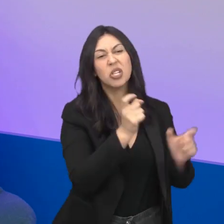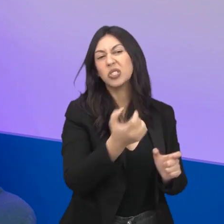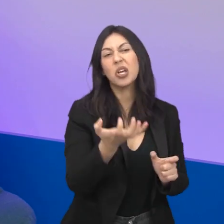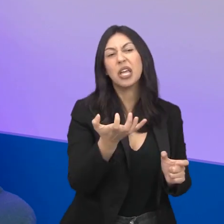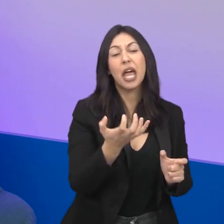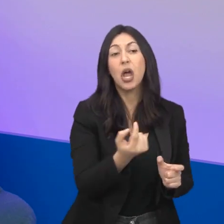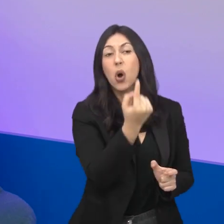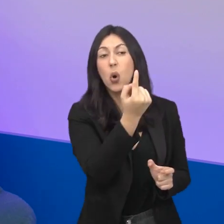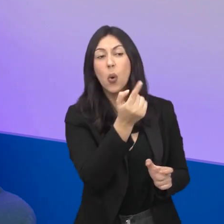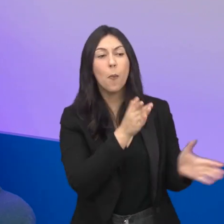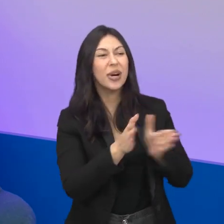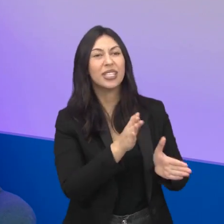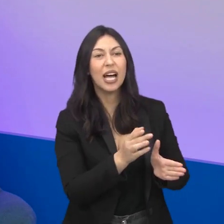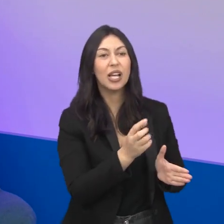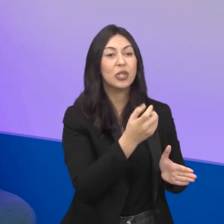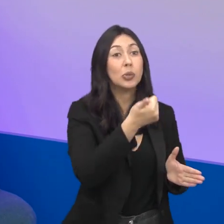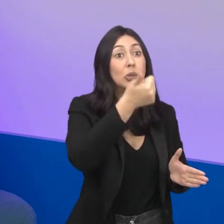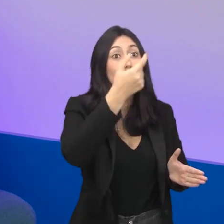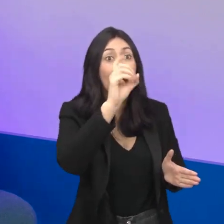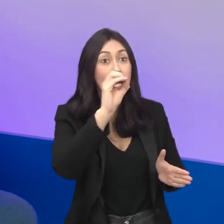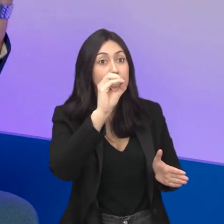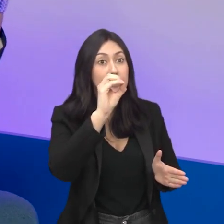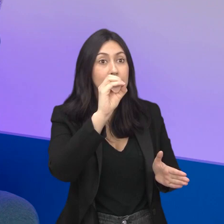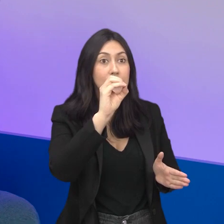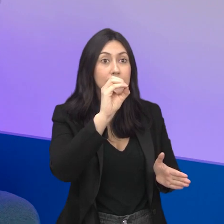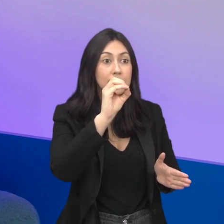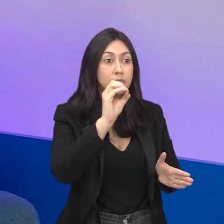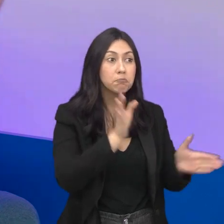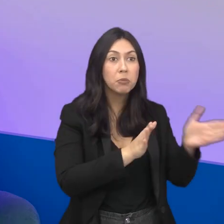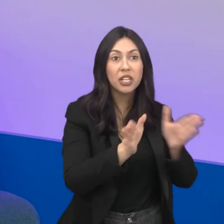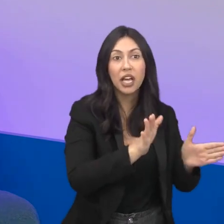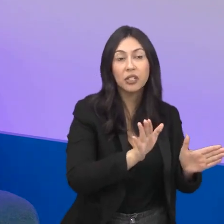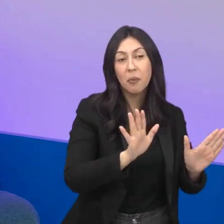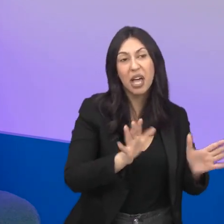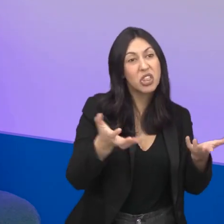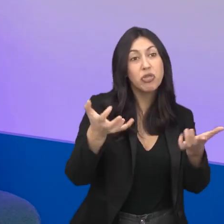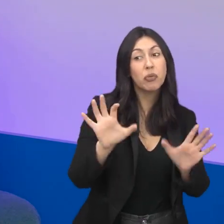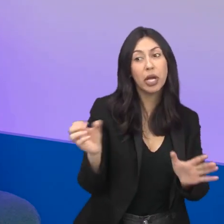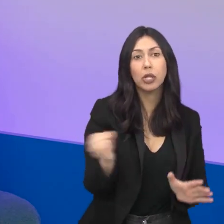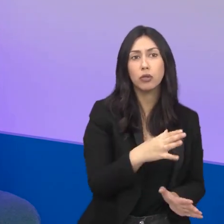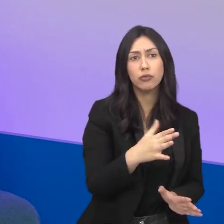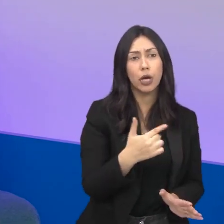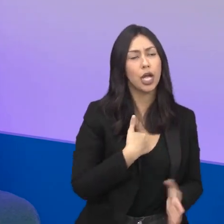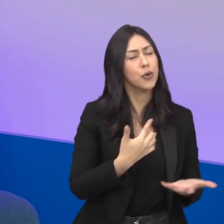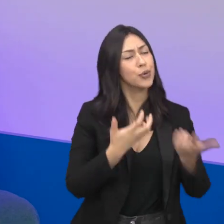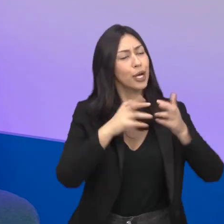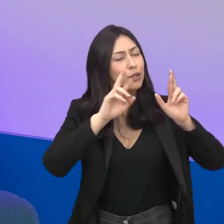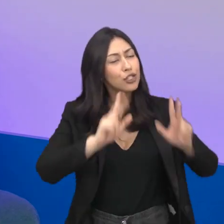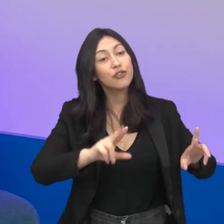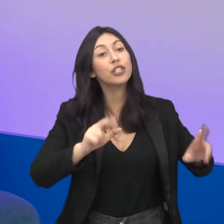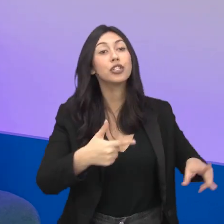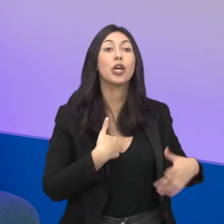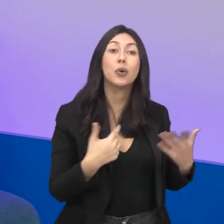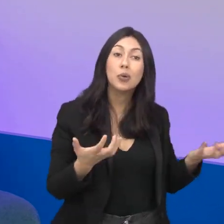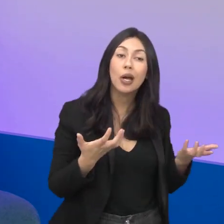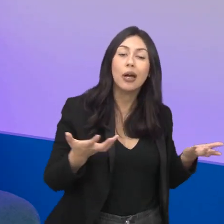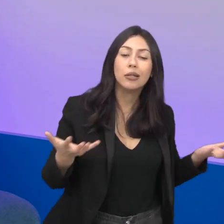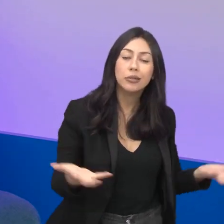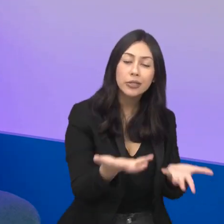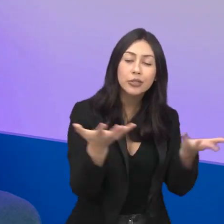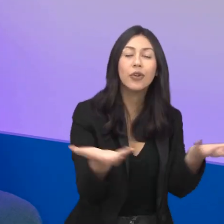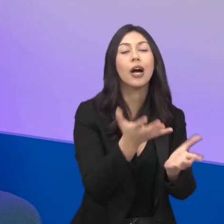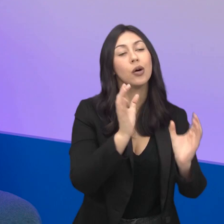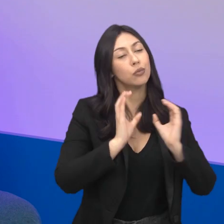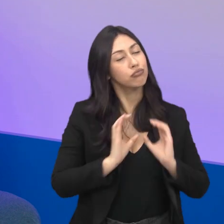que faz um mandato, 5, 10 e está sempre eleito e não estimula as novas lideranças. Eu não quero ser assim. Eu quero que o